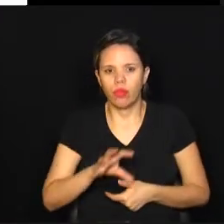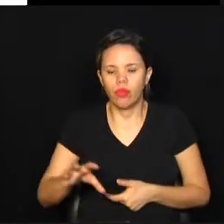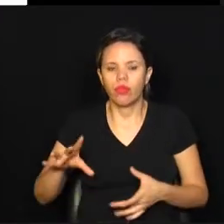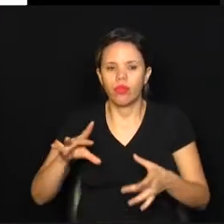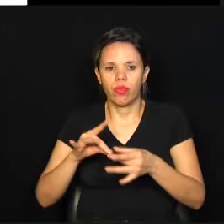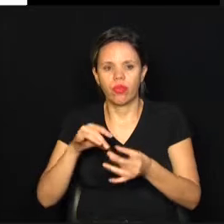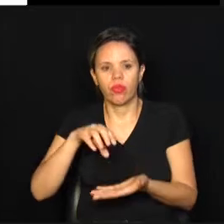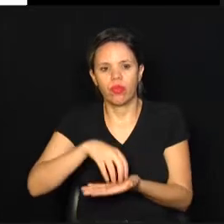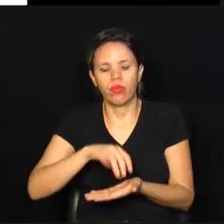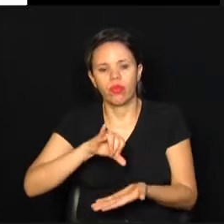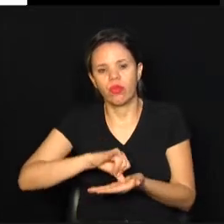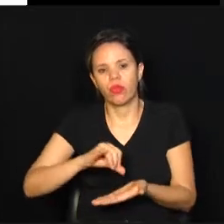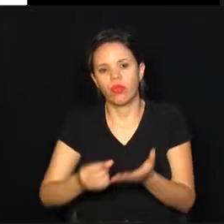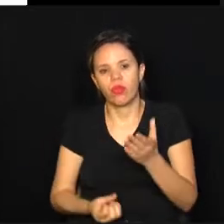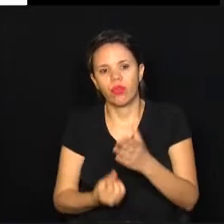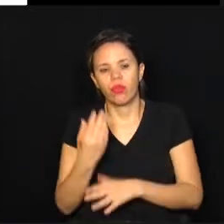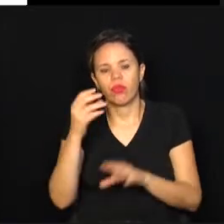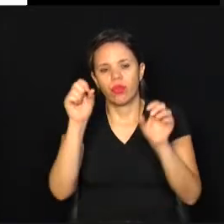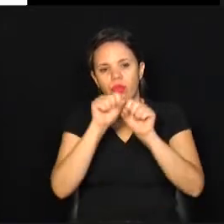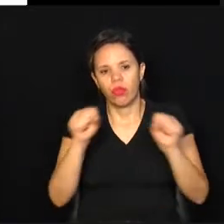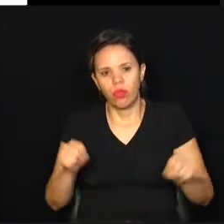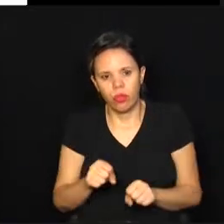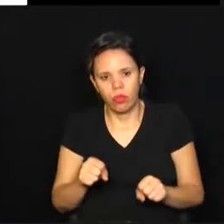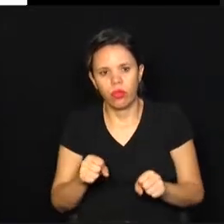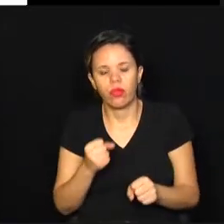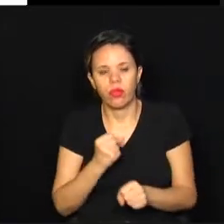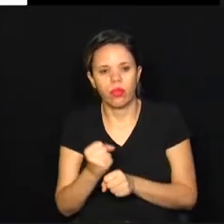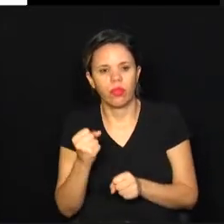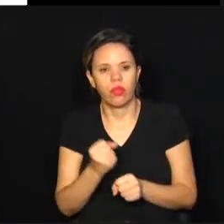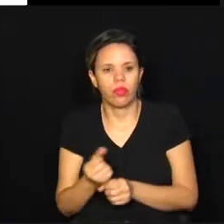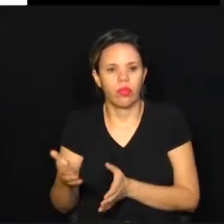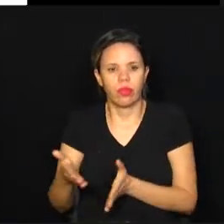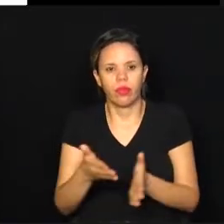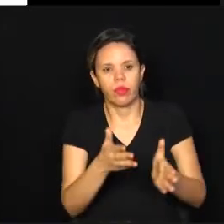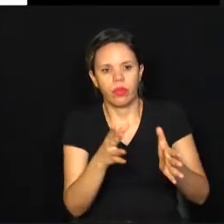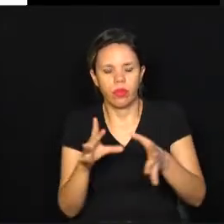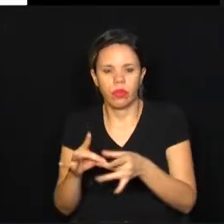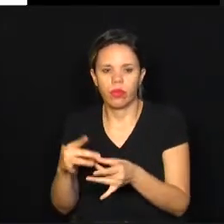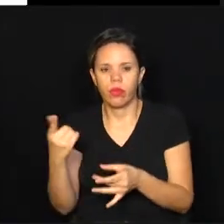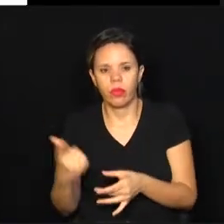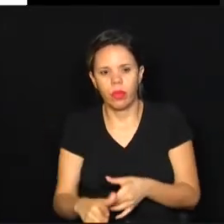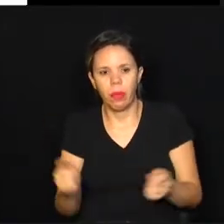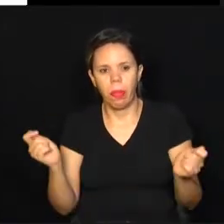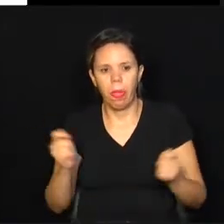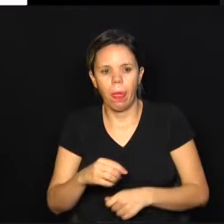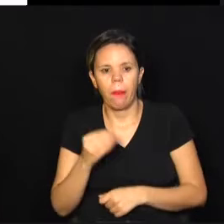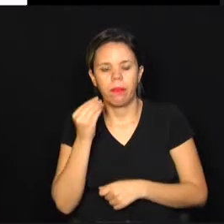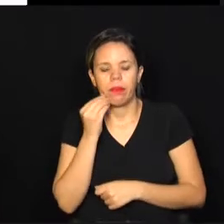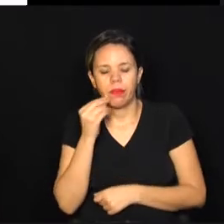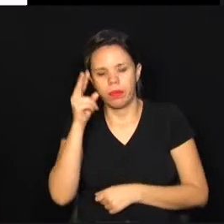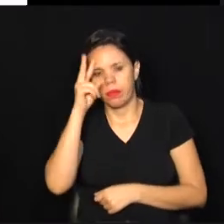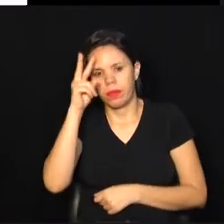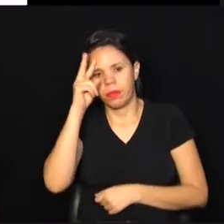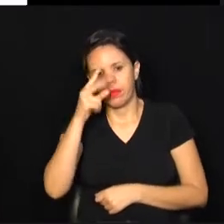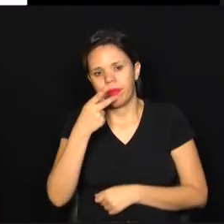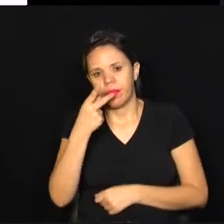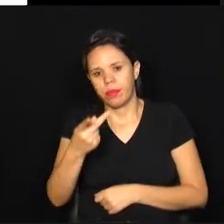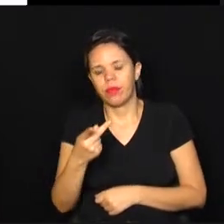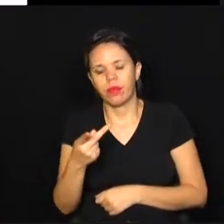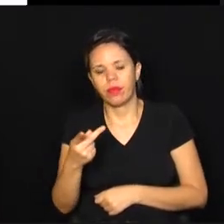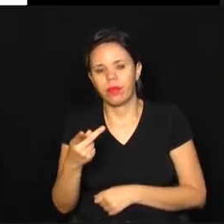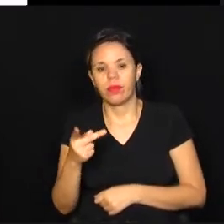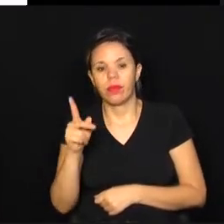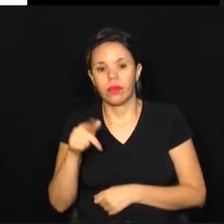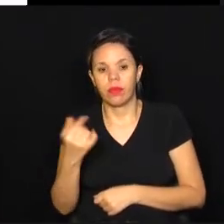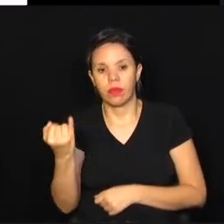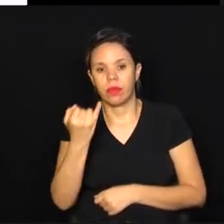Se a gente constrói sistemas perimetrais, a gente conecta outras possibilidades. Lembra que eu falei que um dos segredos para